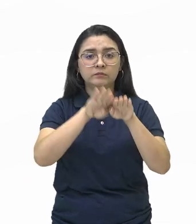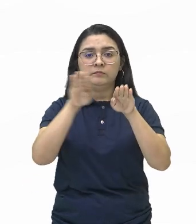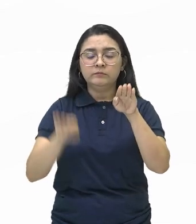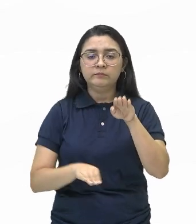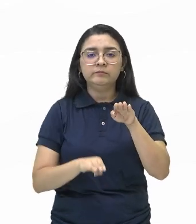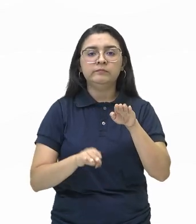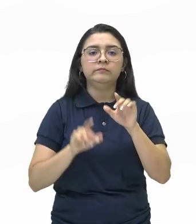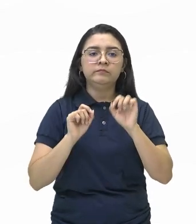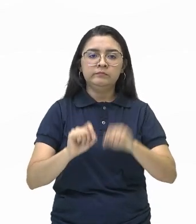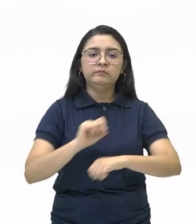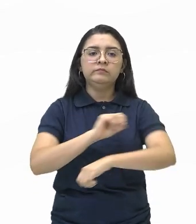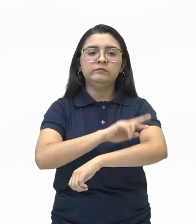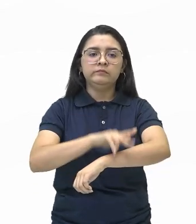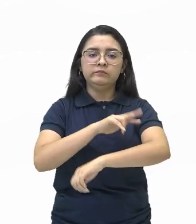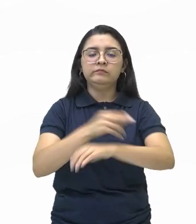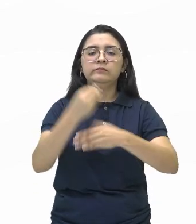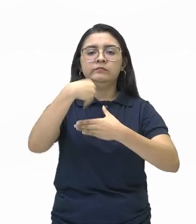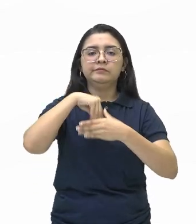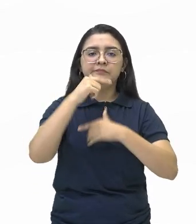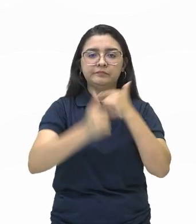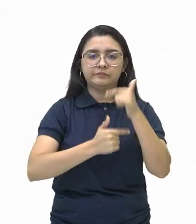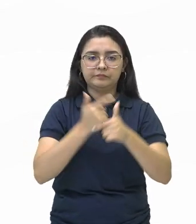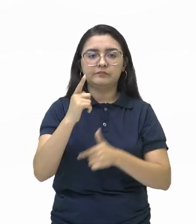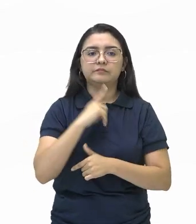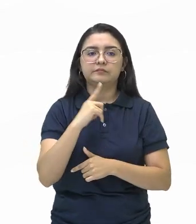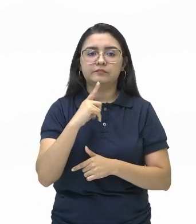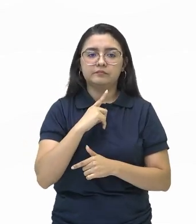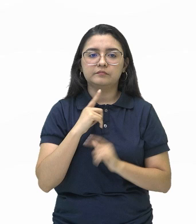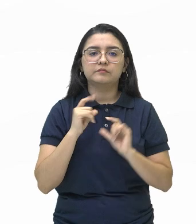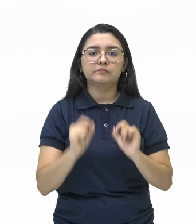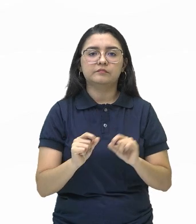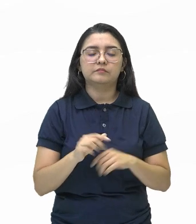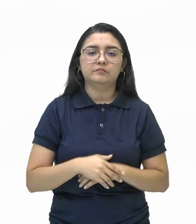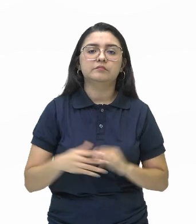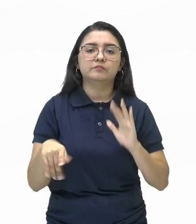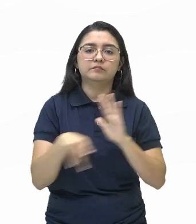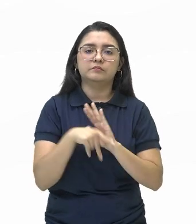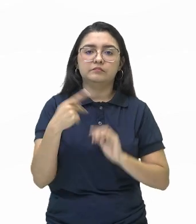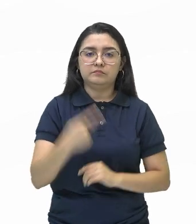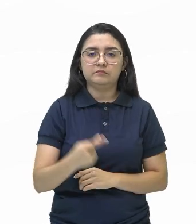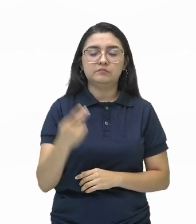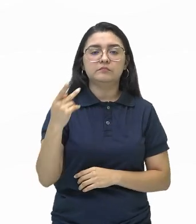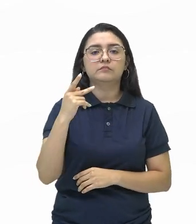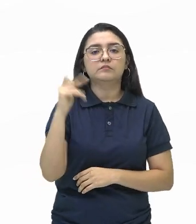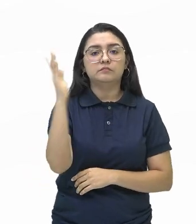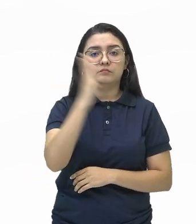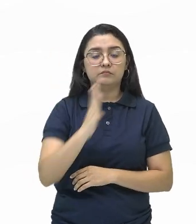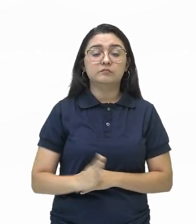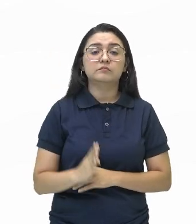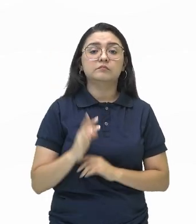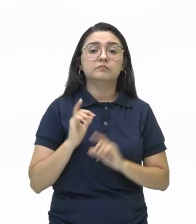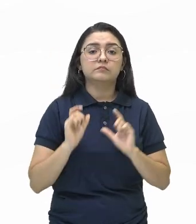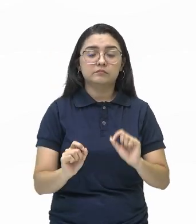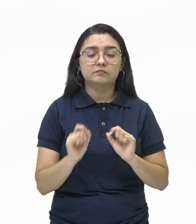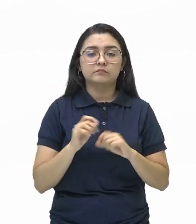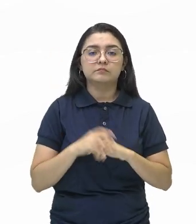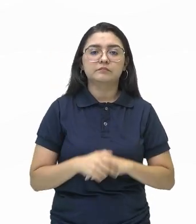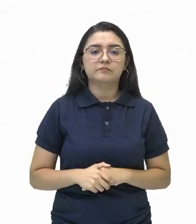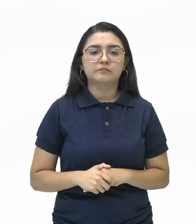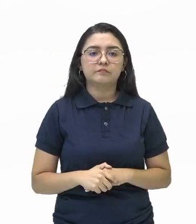desigualdades raciais no trabalho estão presentes no país, né? A ideia é o quê? Quando nós